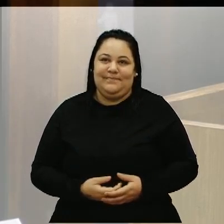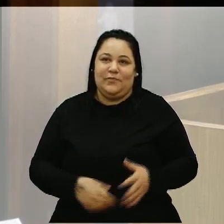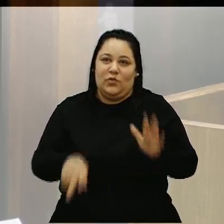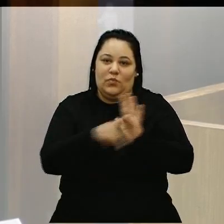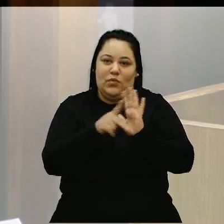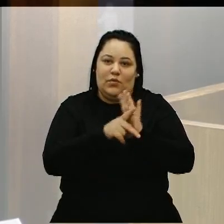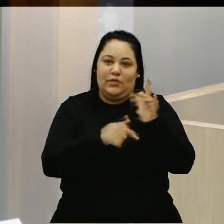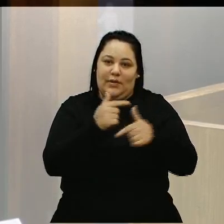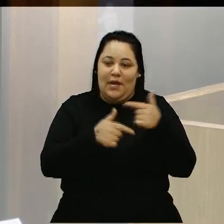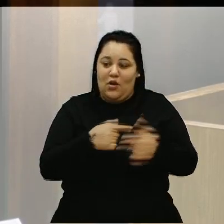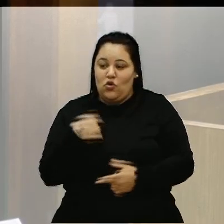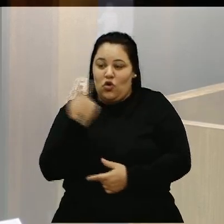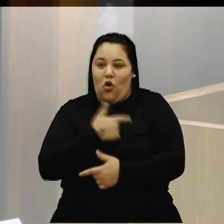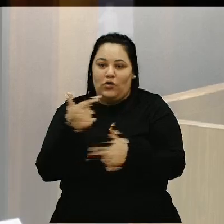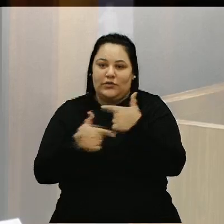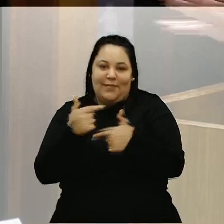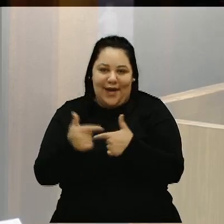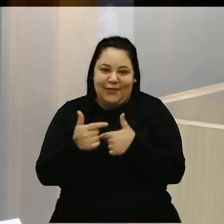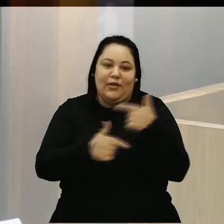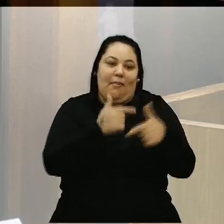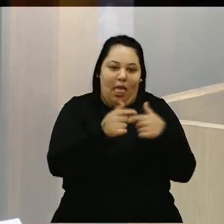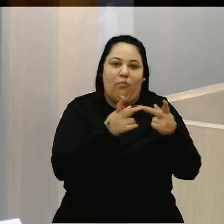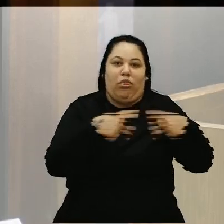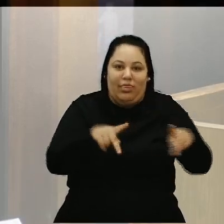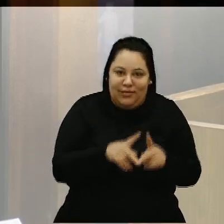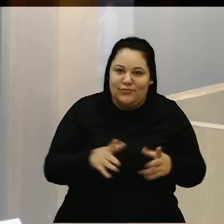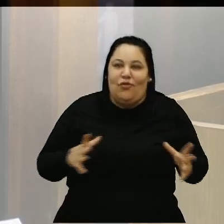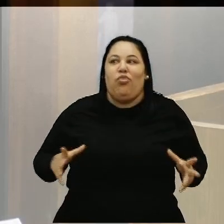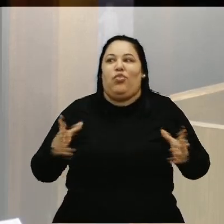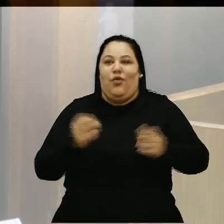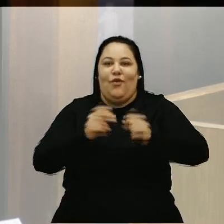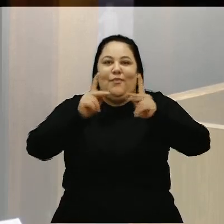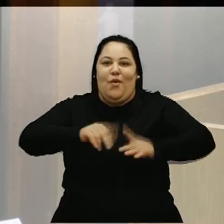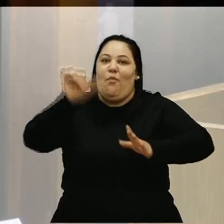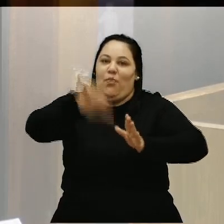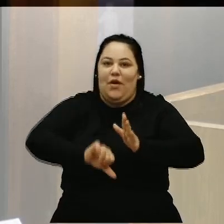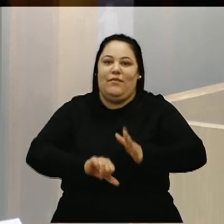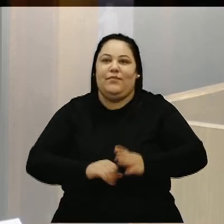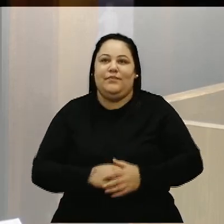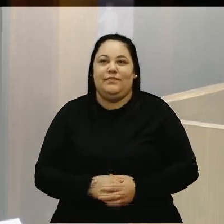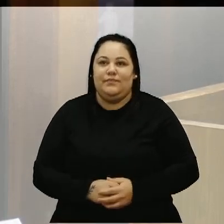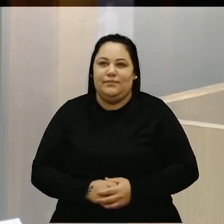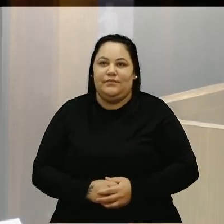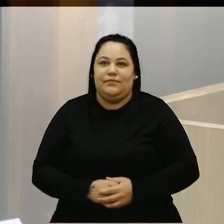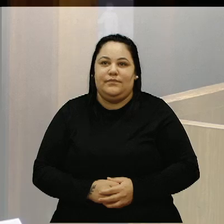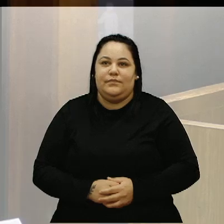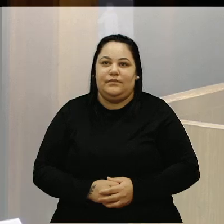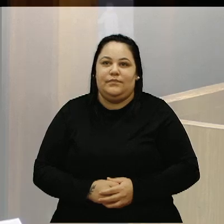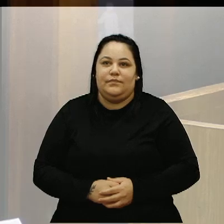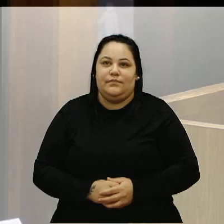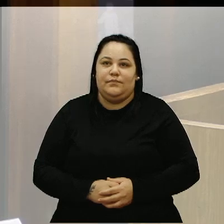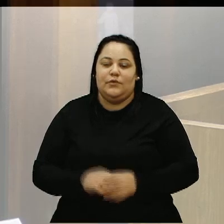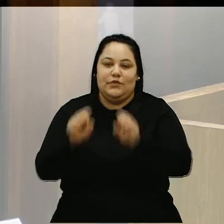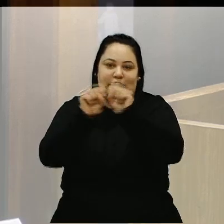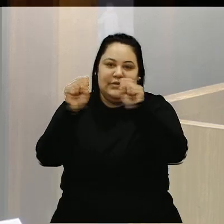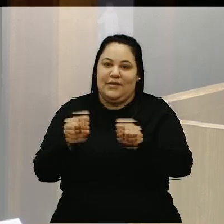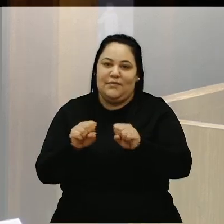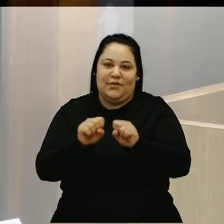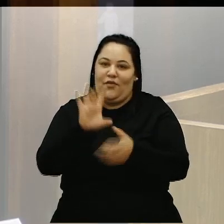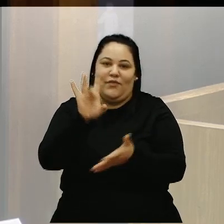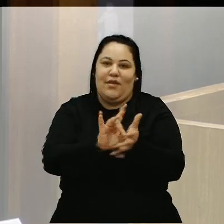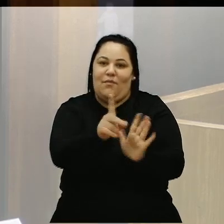deles, o nosso trabalho e o trabalho da população. O trabalho de todo mundo piora com esse sistema que eles